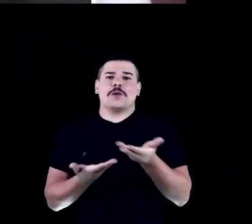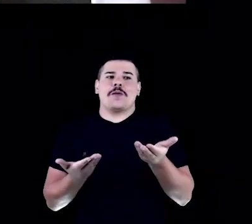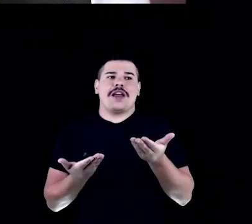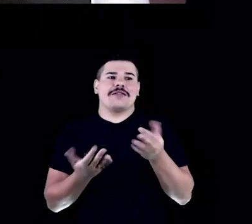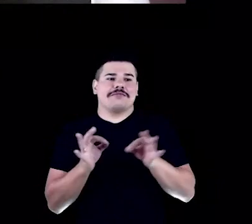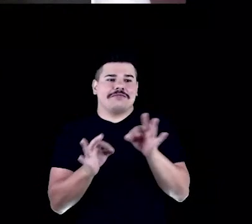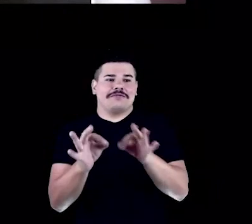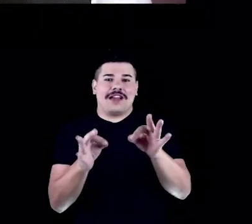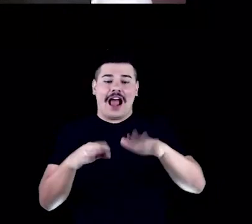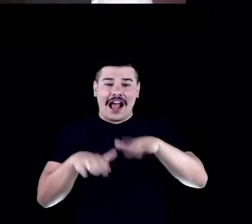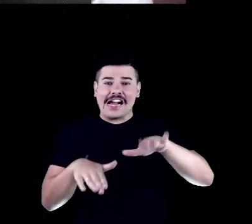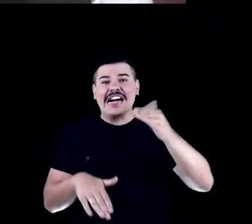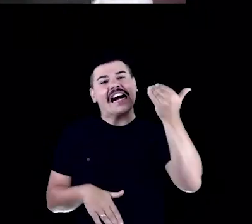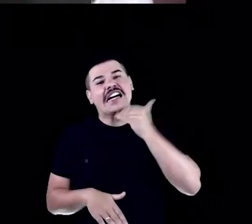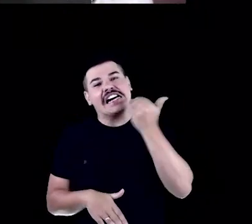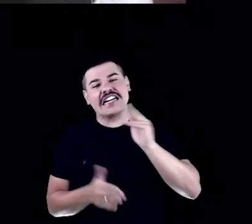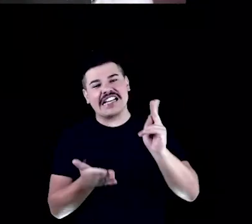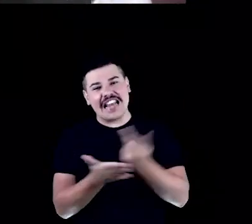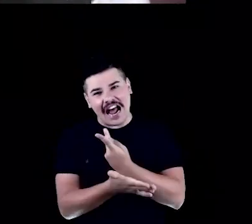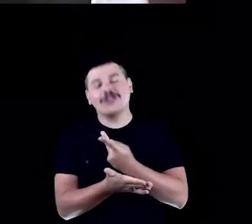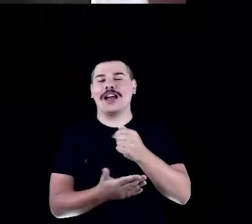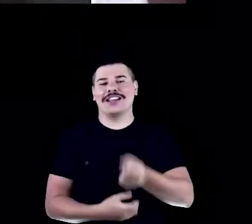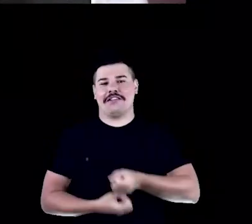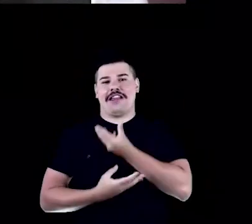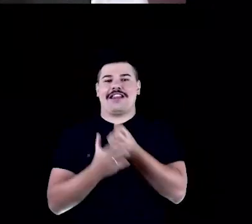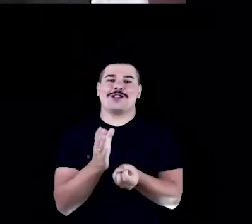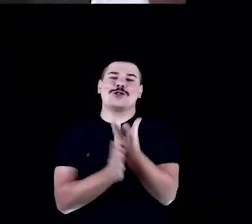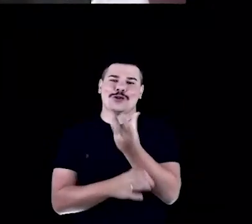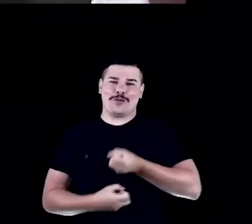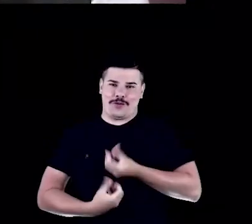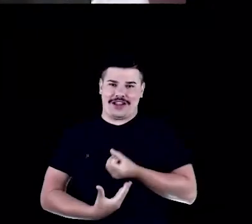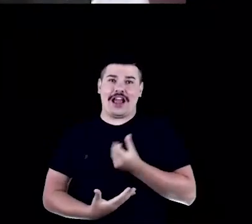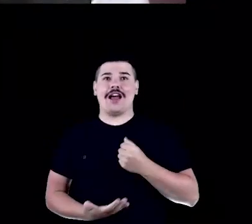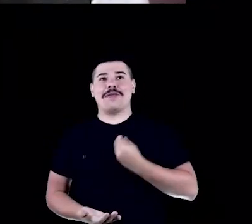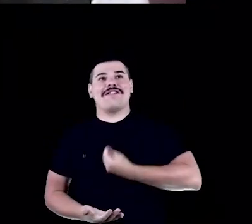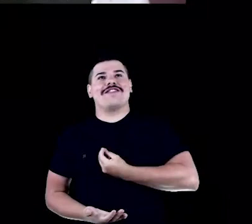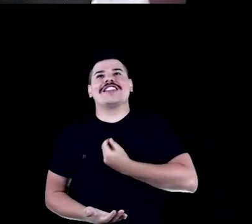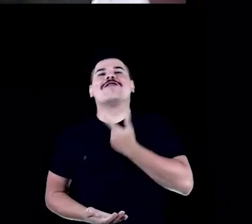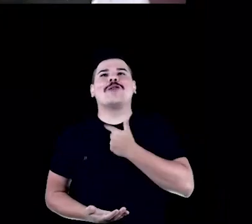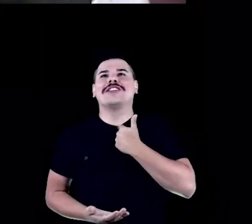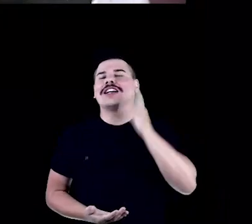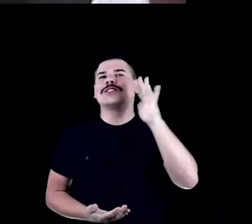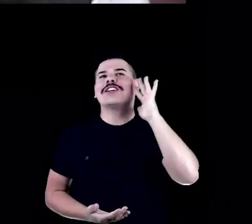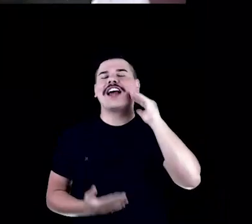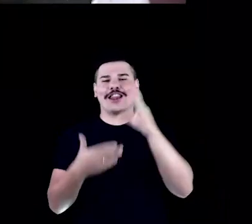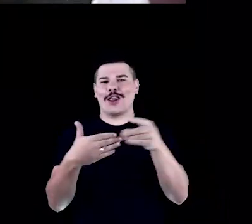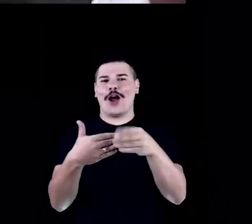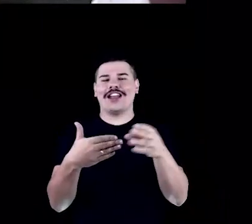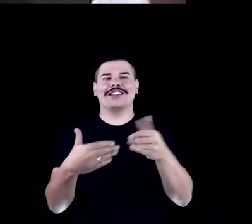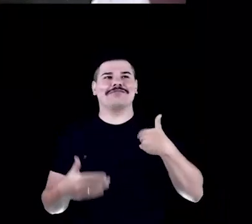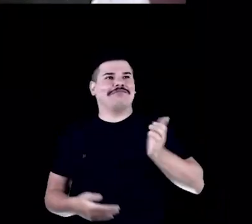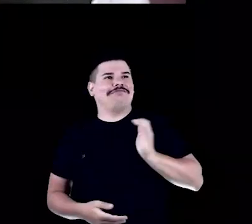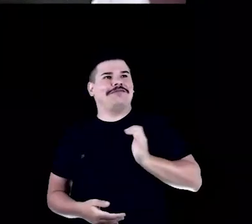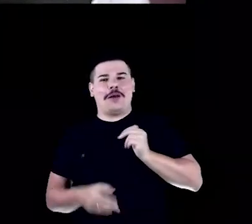nasce pro estrago, não tem como. Não é uma coisa que, nossa, sonho de vida, quero ganhar dólares, vou ser poeta.